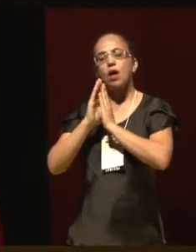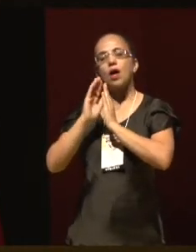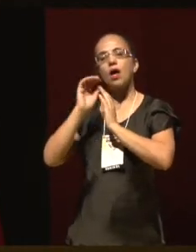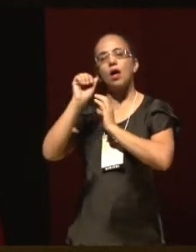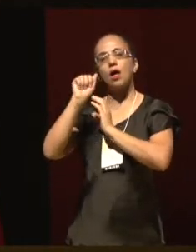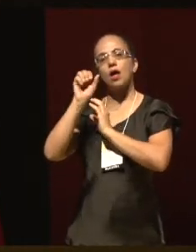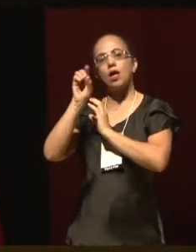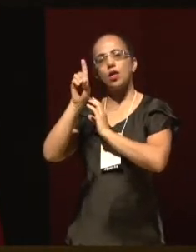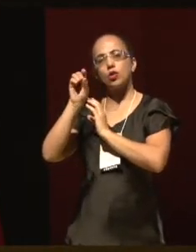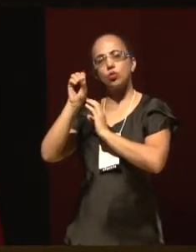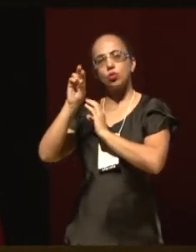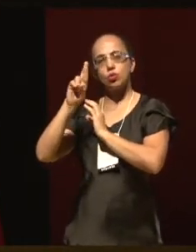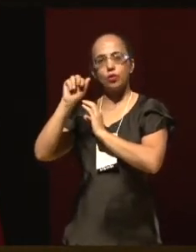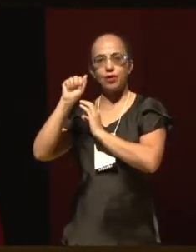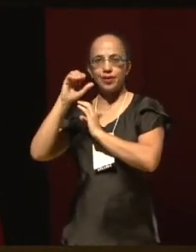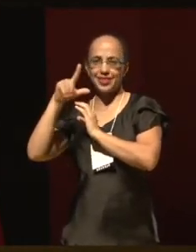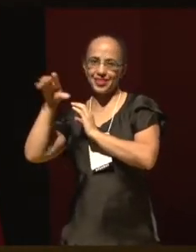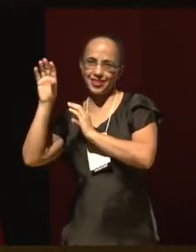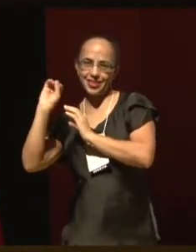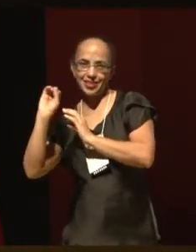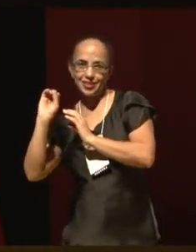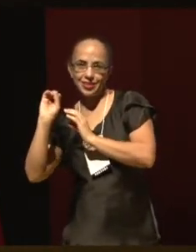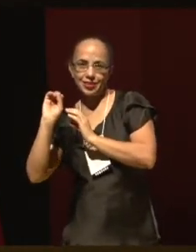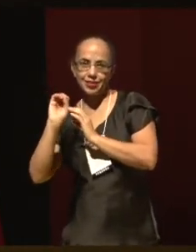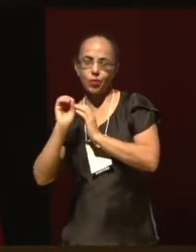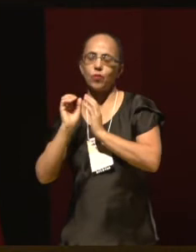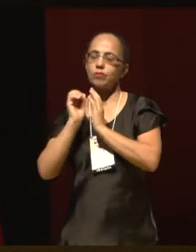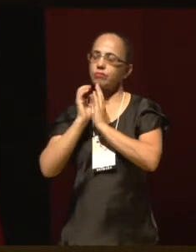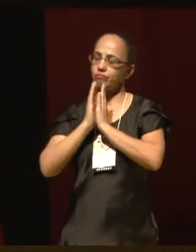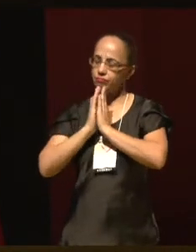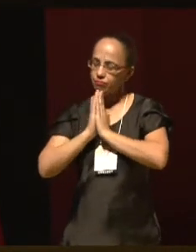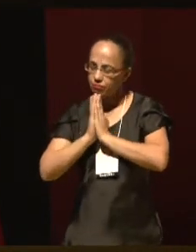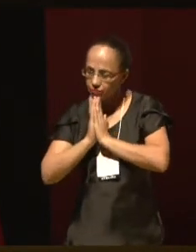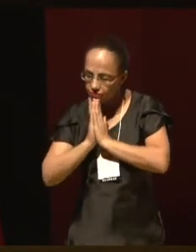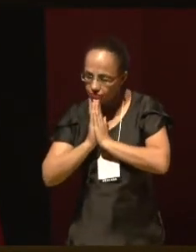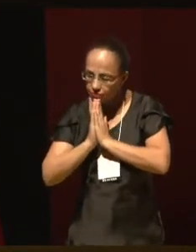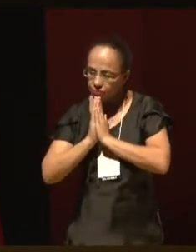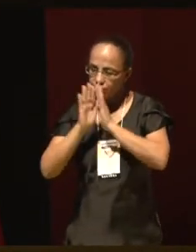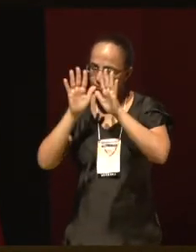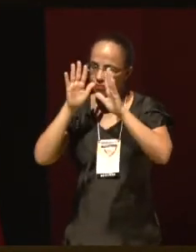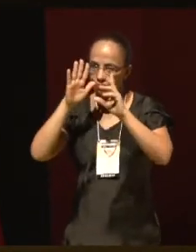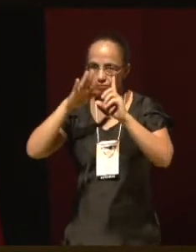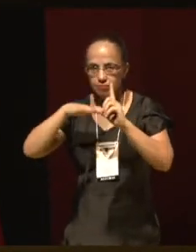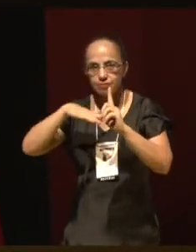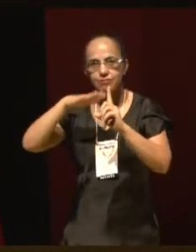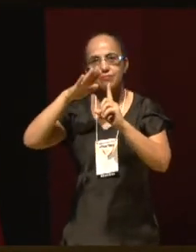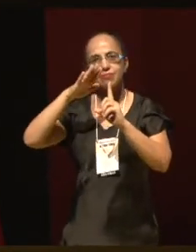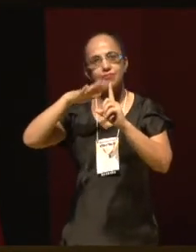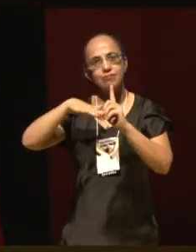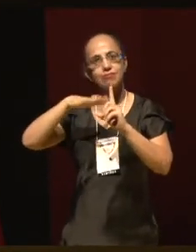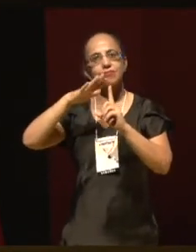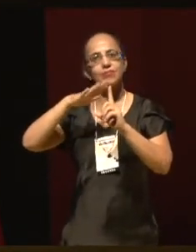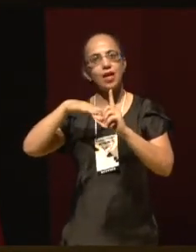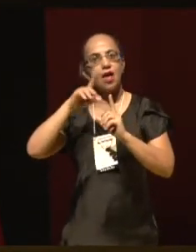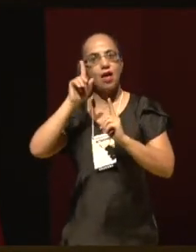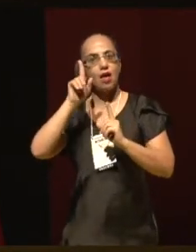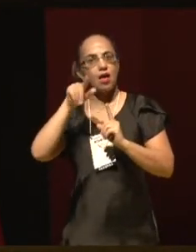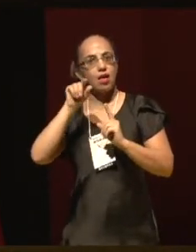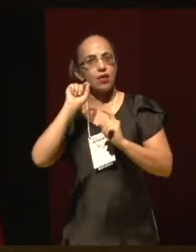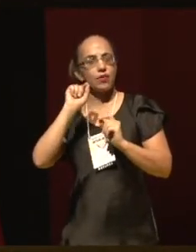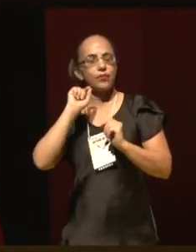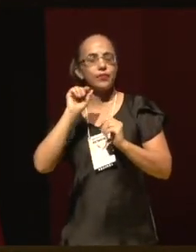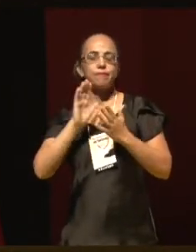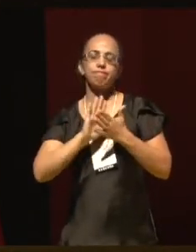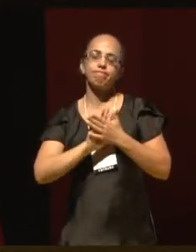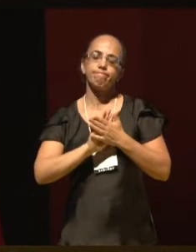importante, porque é a concepção natural da divindade. Quando nós compreendemos